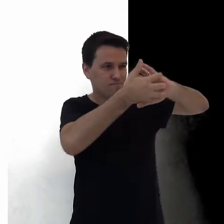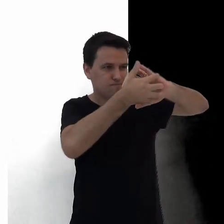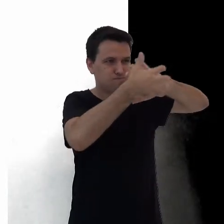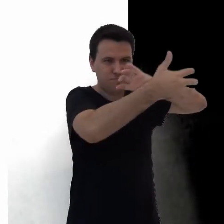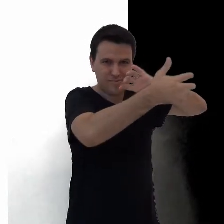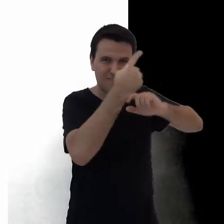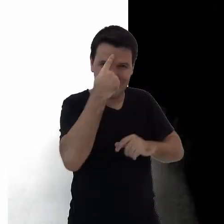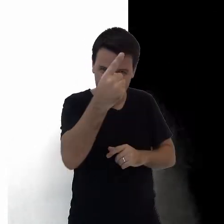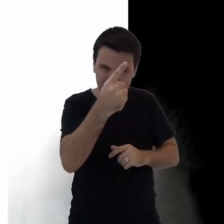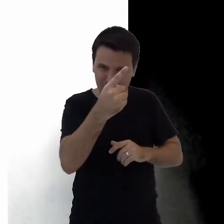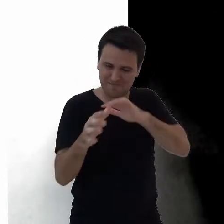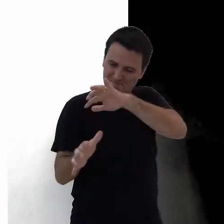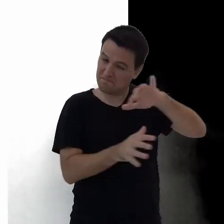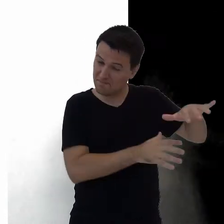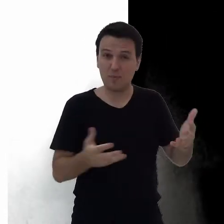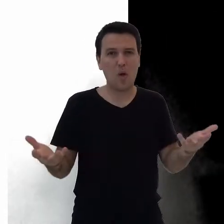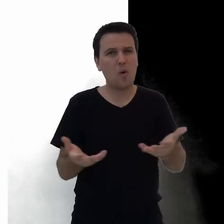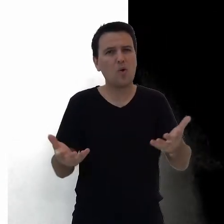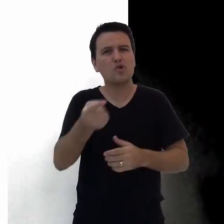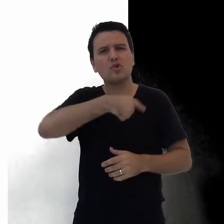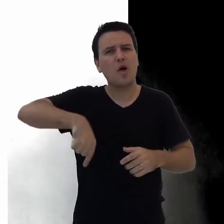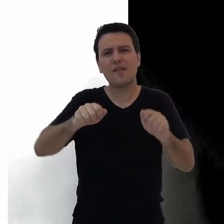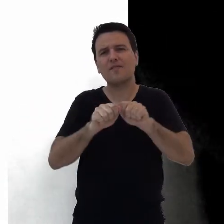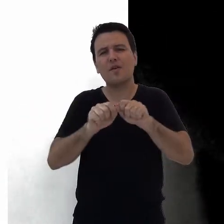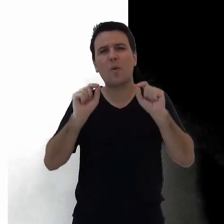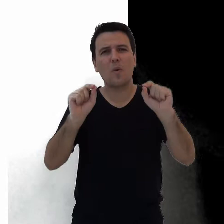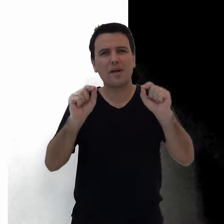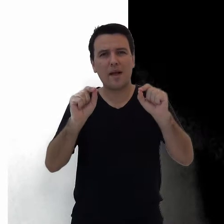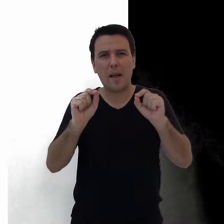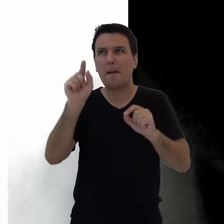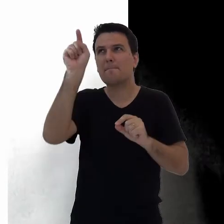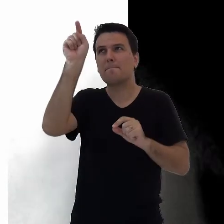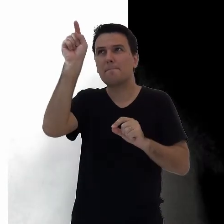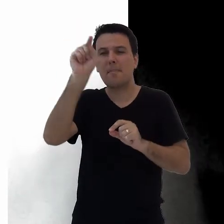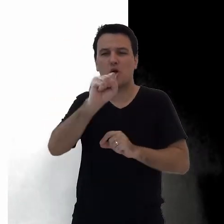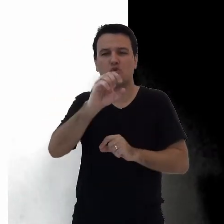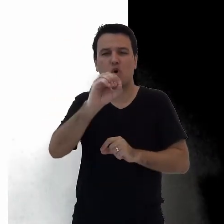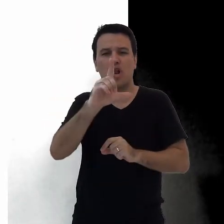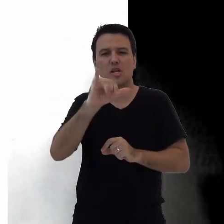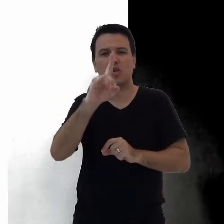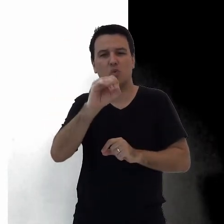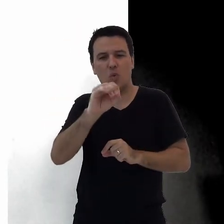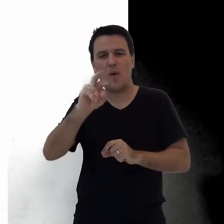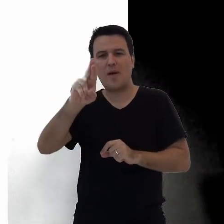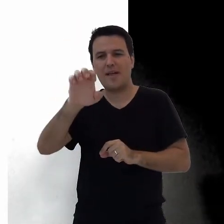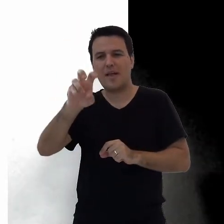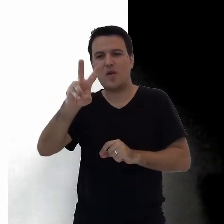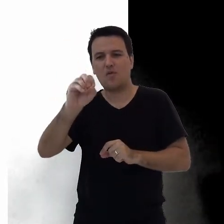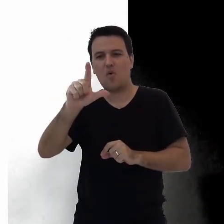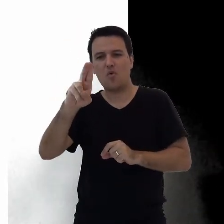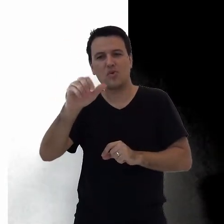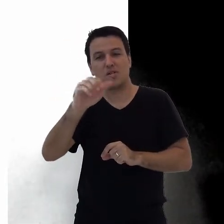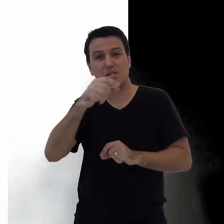extrusão. Hoje nós vamos fazer um sólido de revolução. Então,